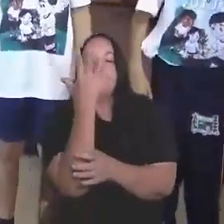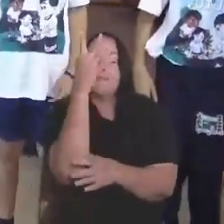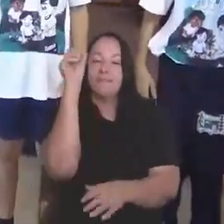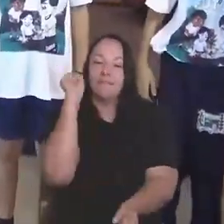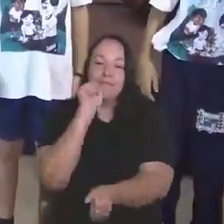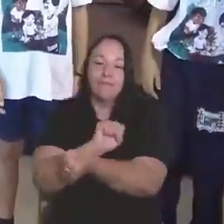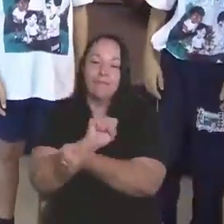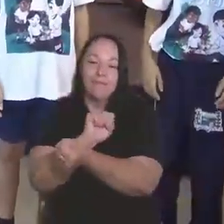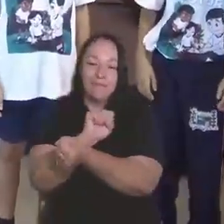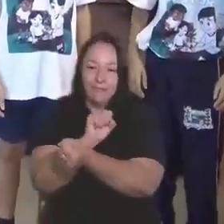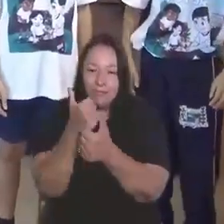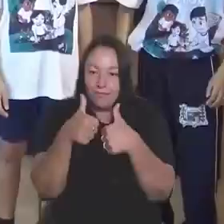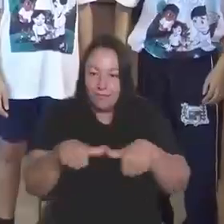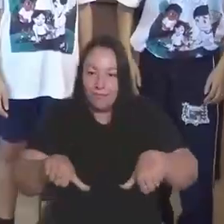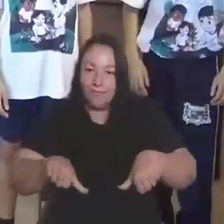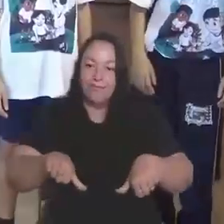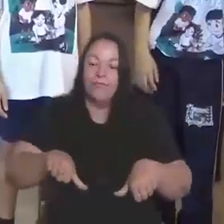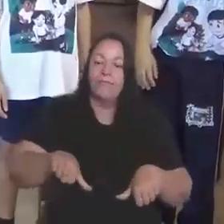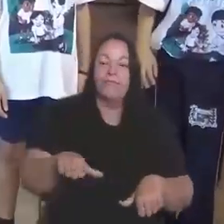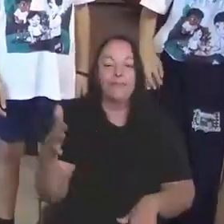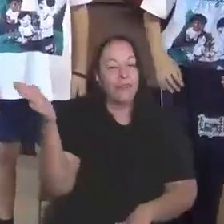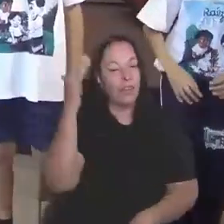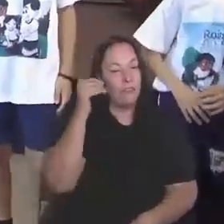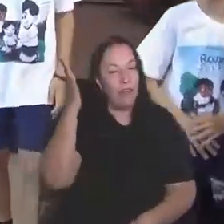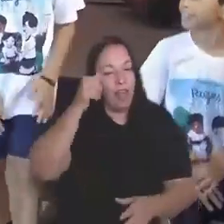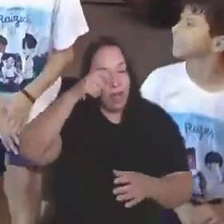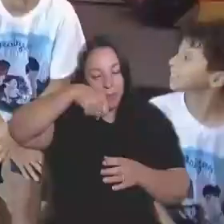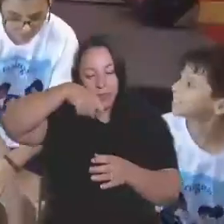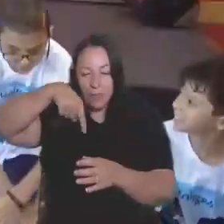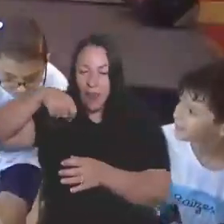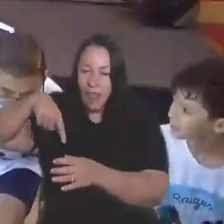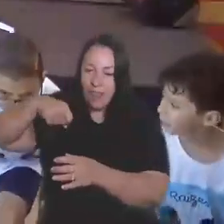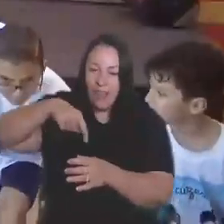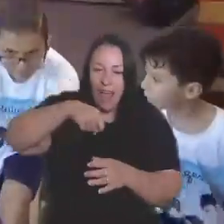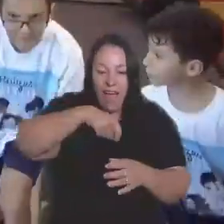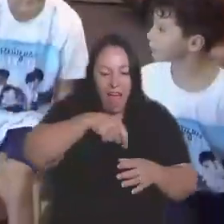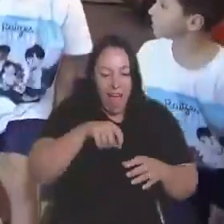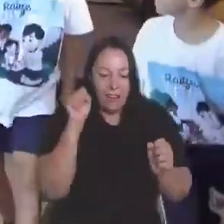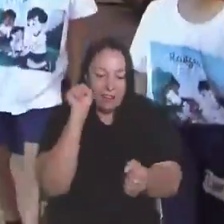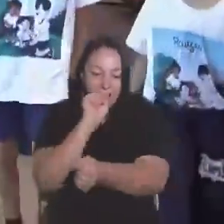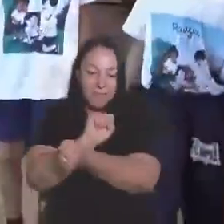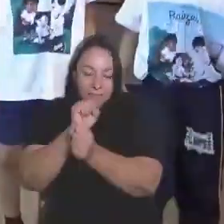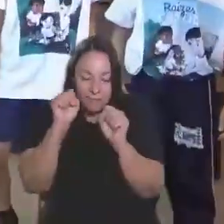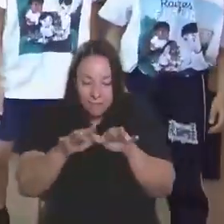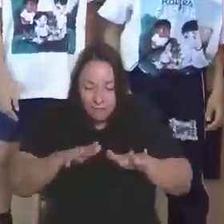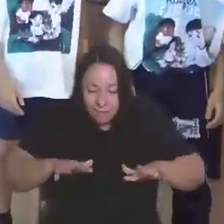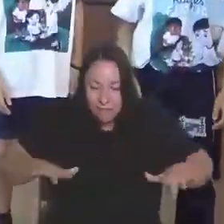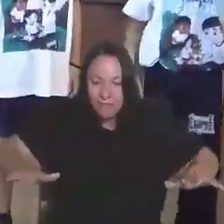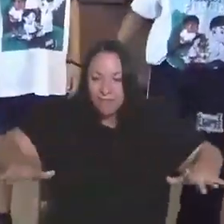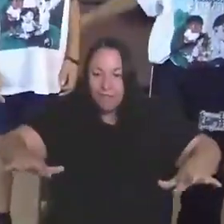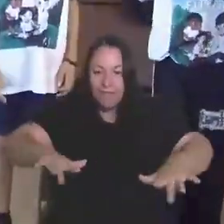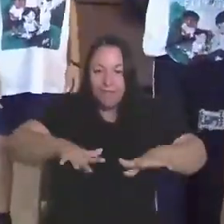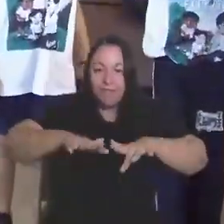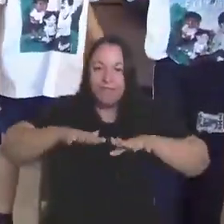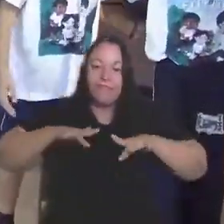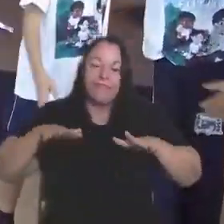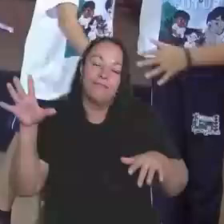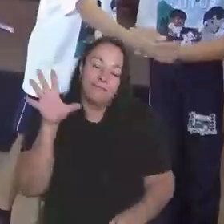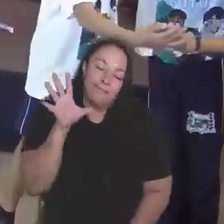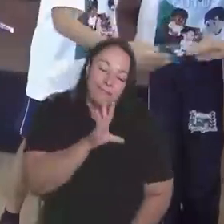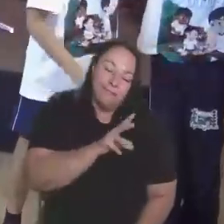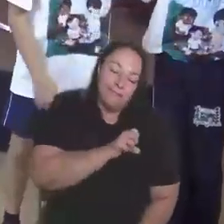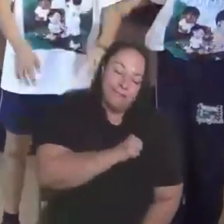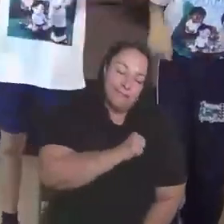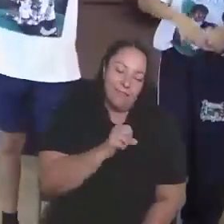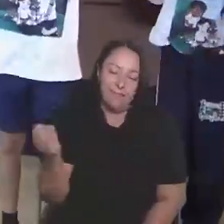esperança deixou. Vamos plantar esperança no chão, criar com amor um